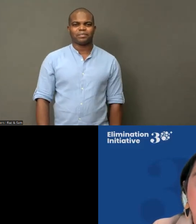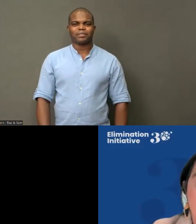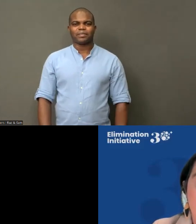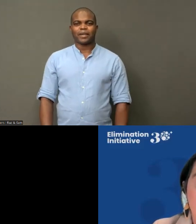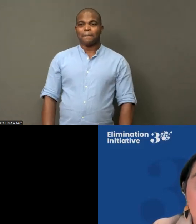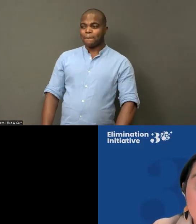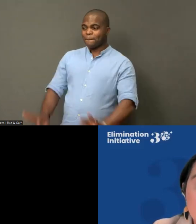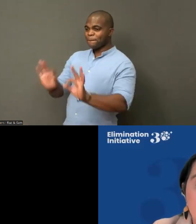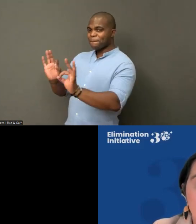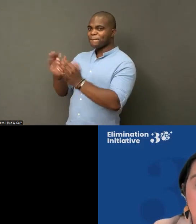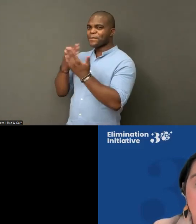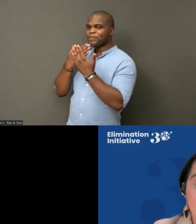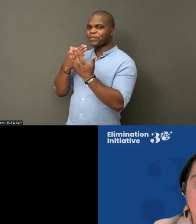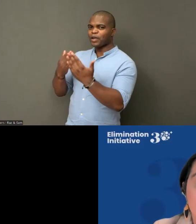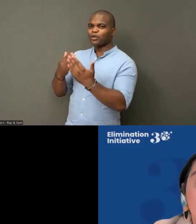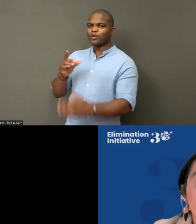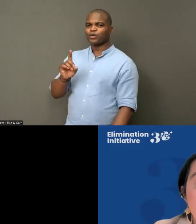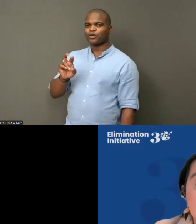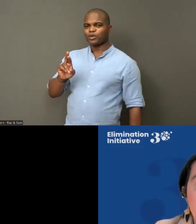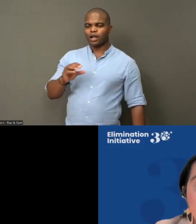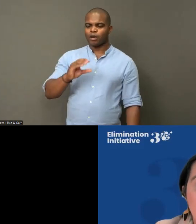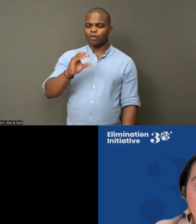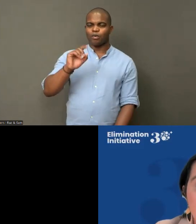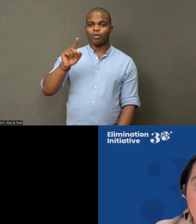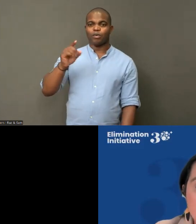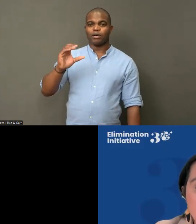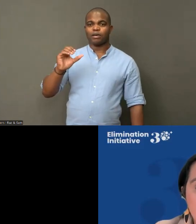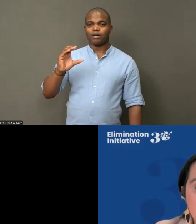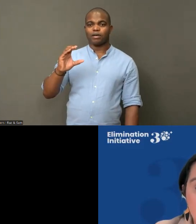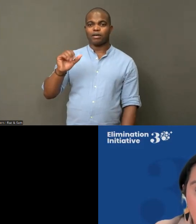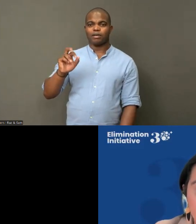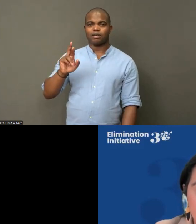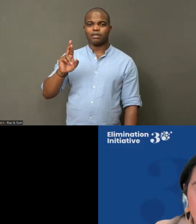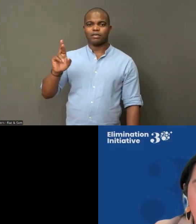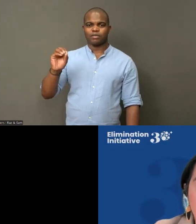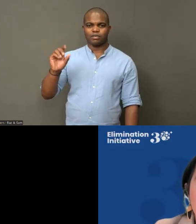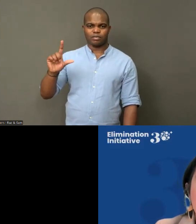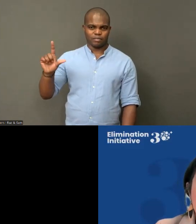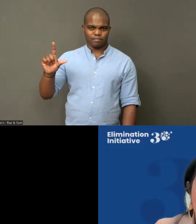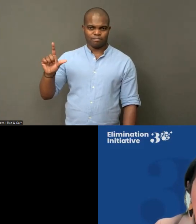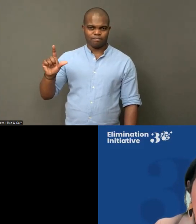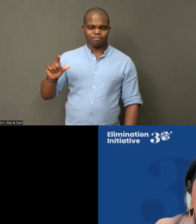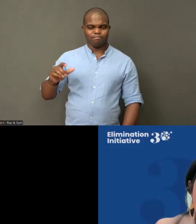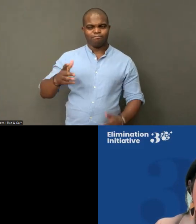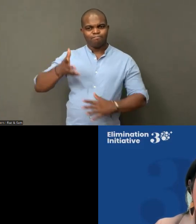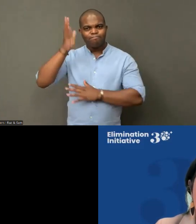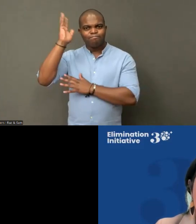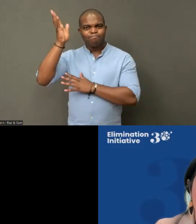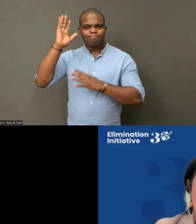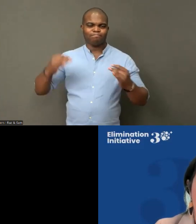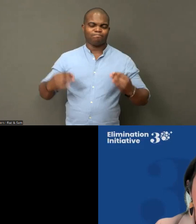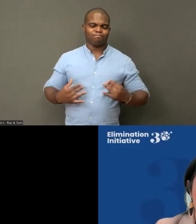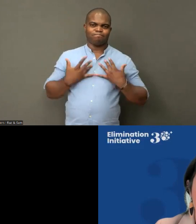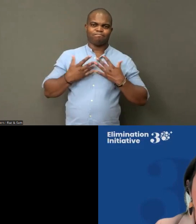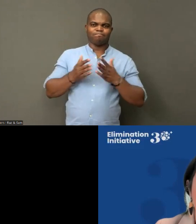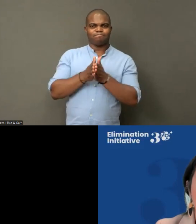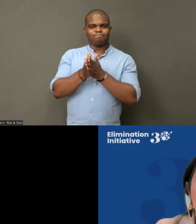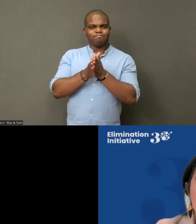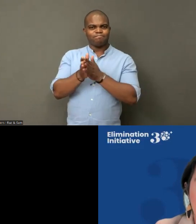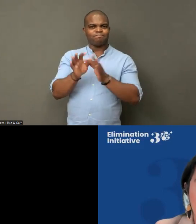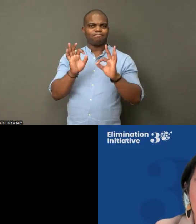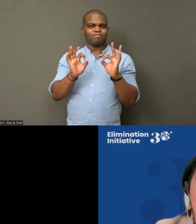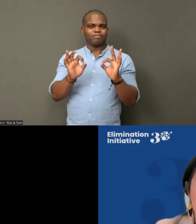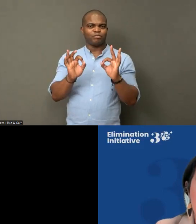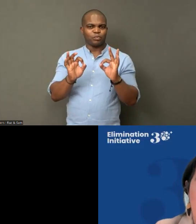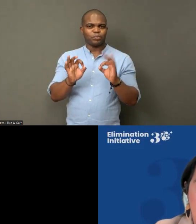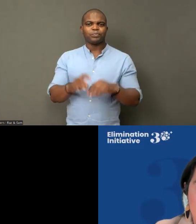Muito obrigado, Dr. O'Carroll, por suas palavras inspiradoras e os seus insights destacaram as oportunidades para parceiros se